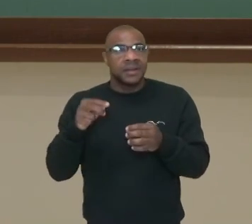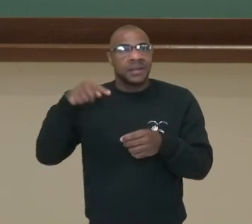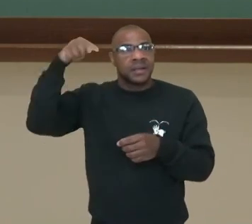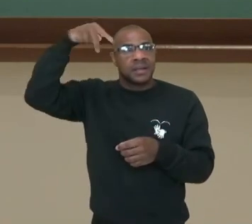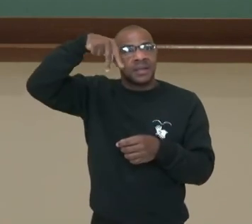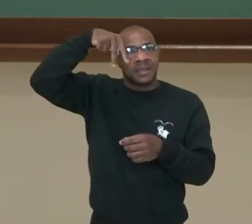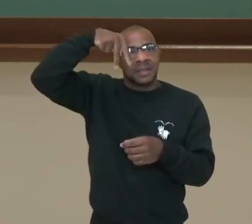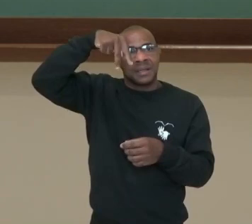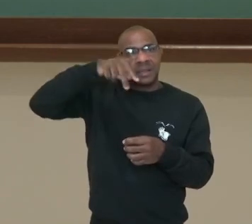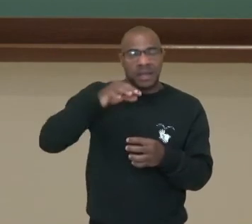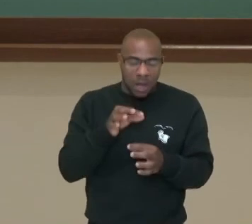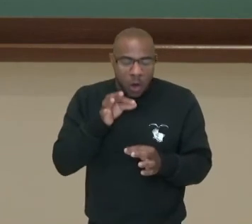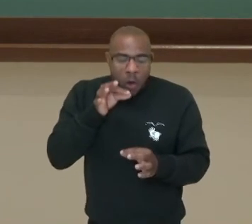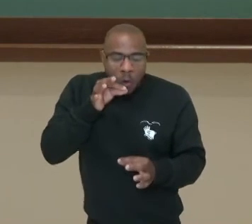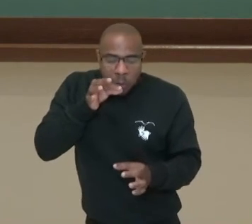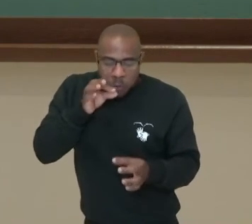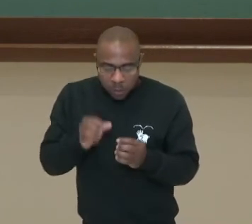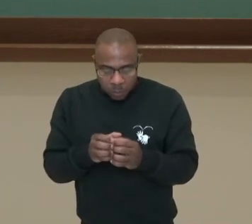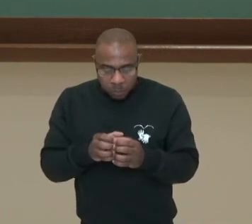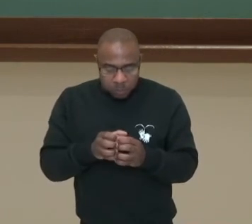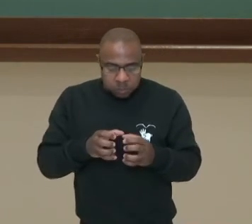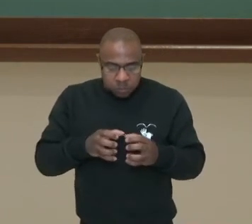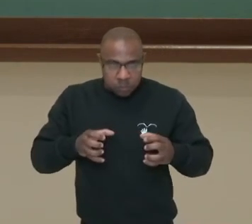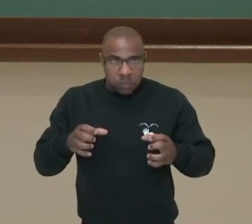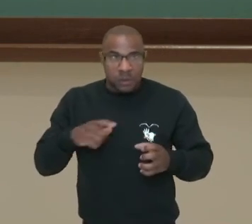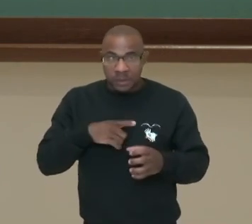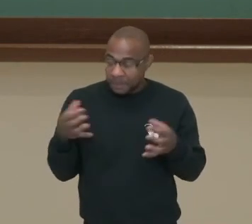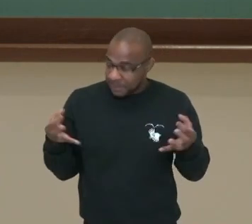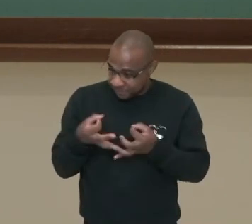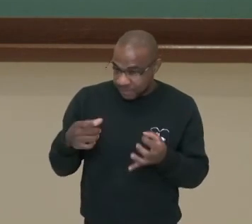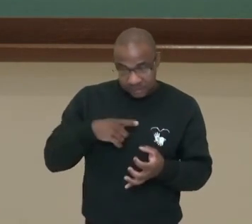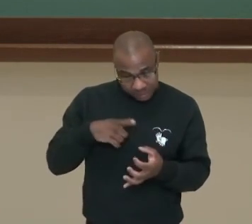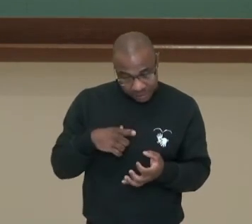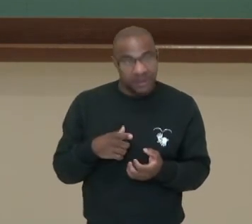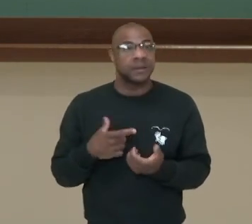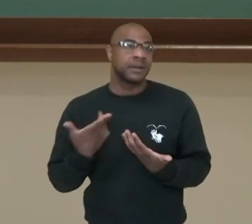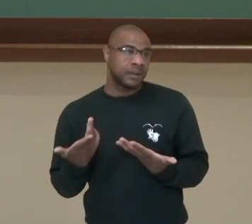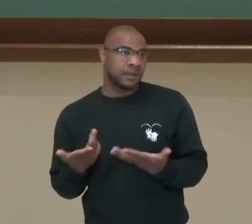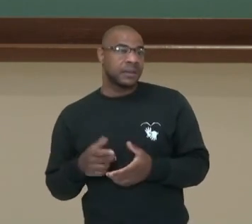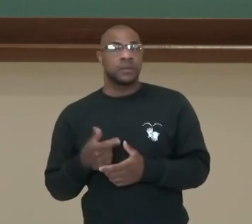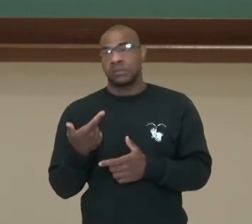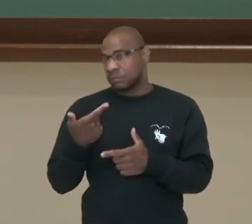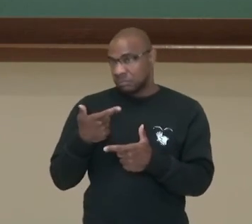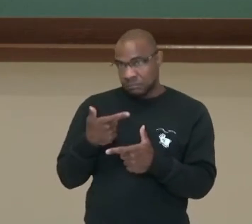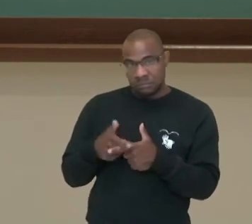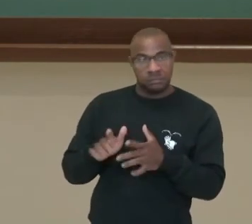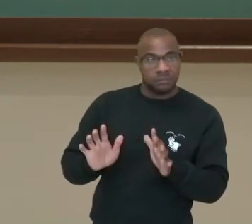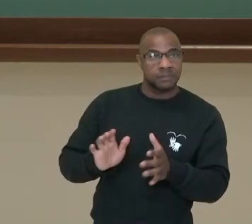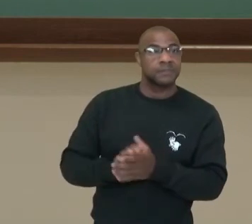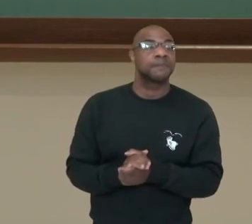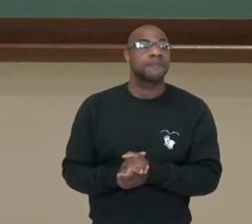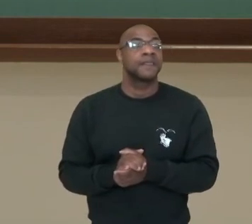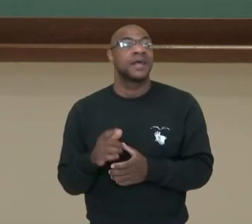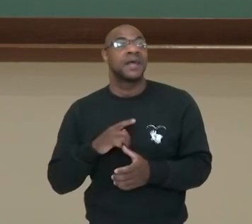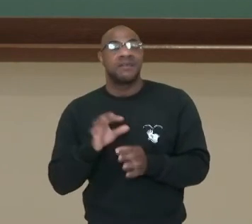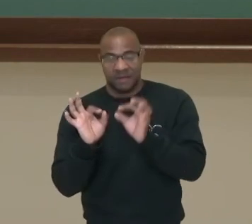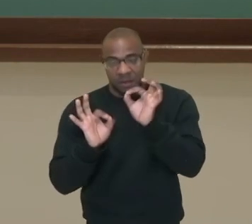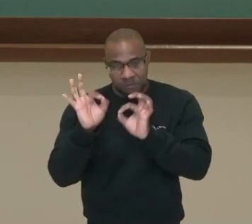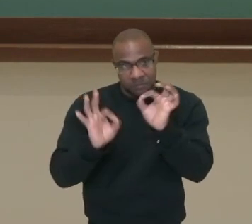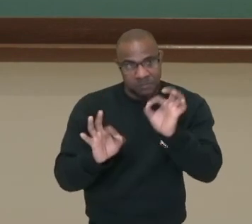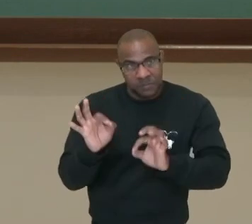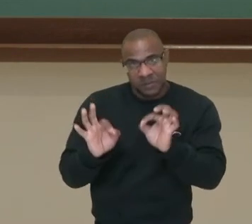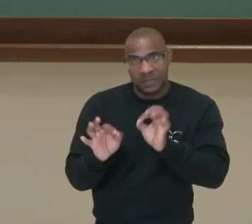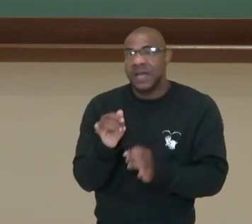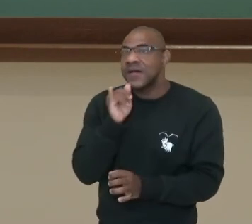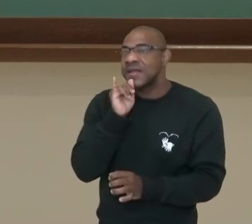dentro para ver se funcionou. Se estão enchendo perfeitamente, não tem problema nenhum. Aí você vai montar o seu modelo. Com